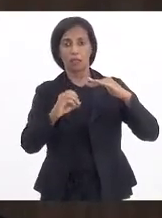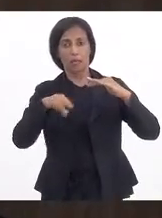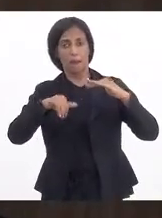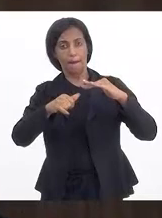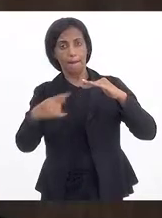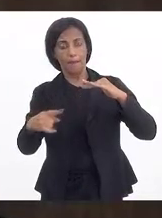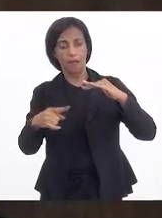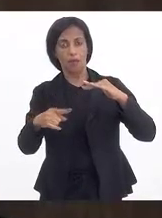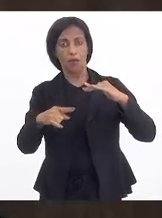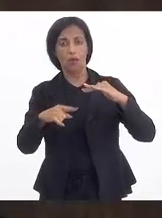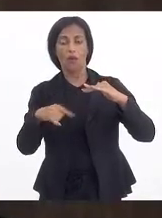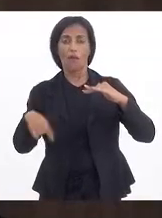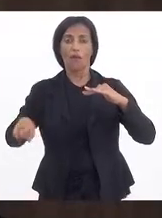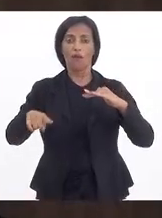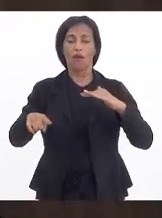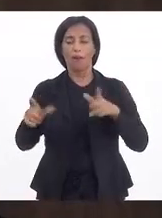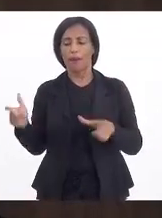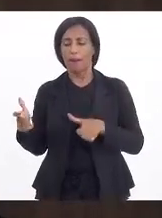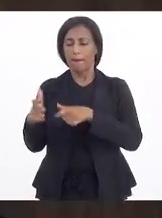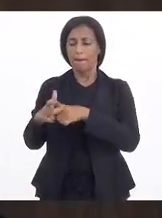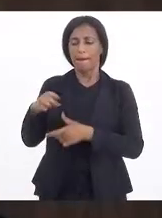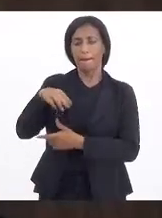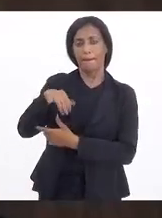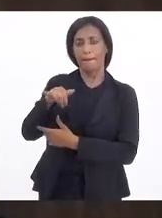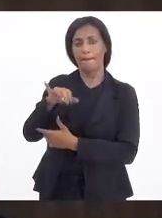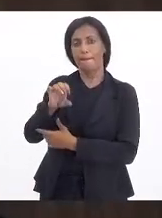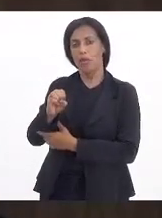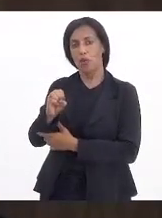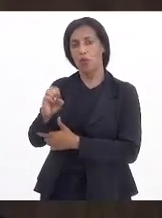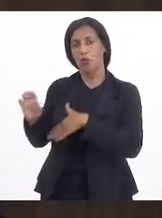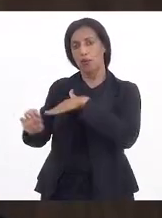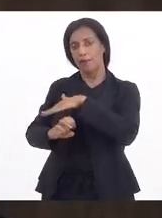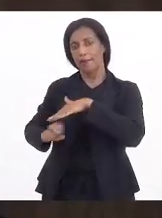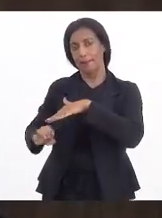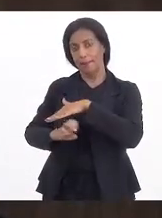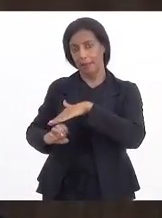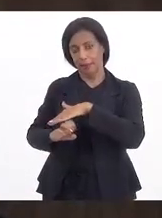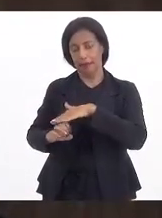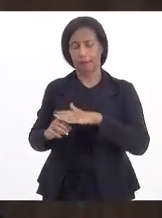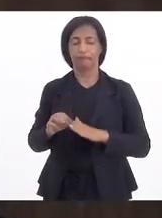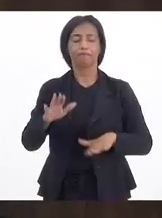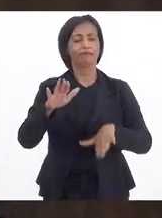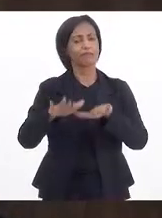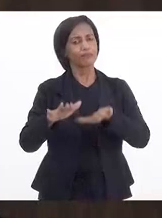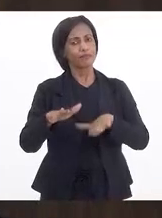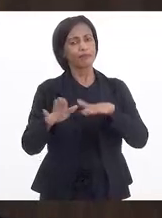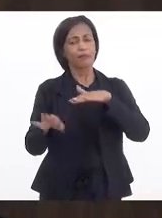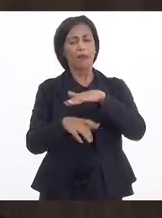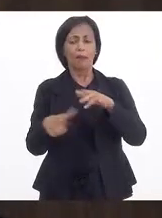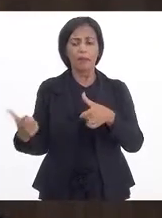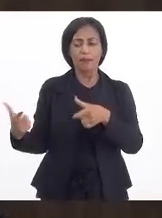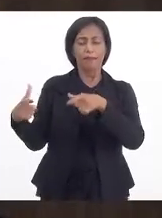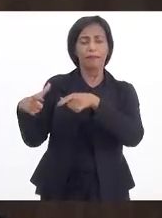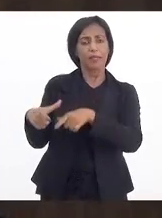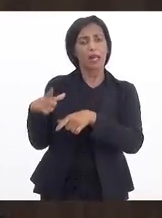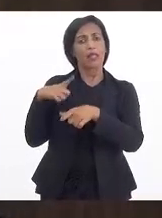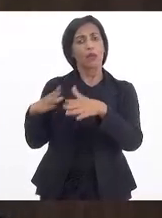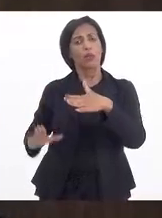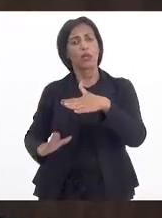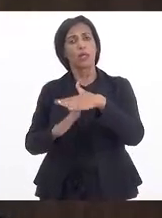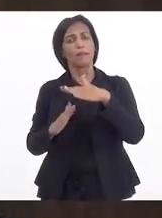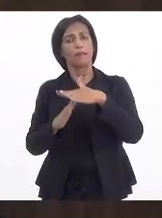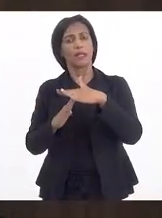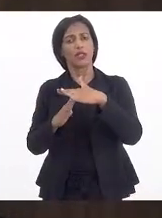vai para ser emprego para mim eu com empresa mas apesar da empresa de pequeno porte até o